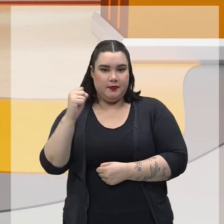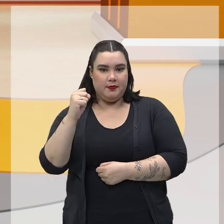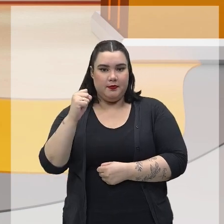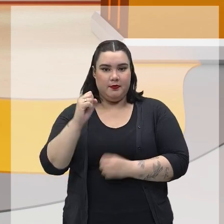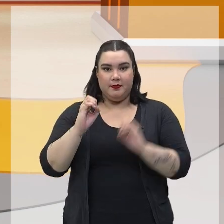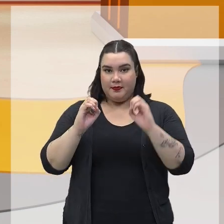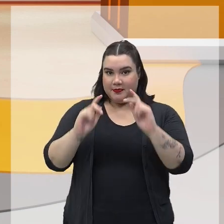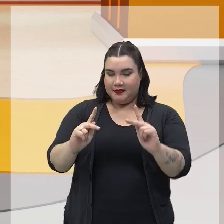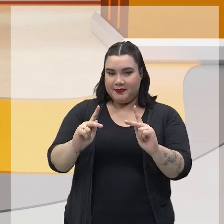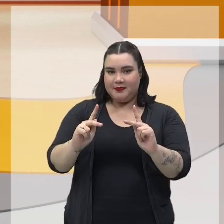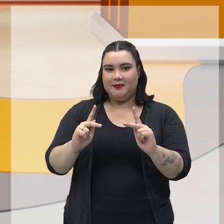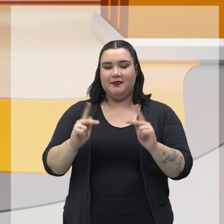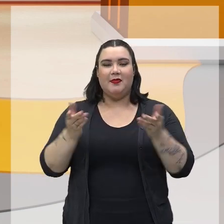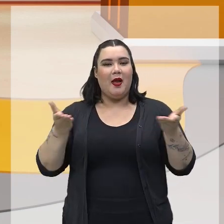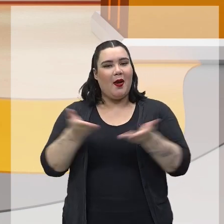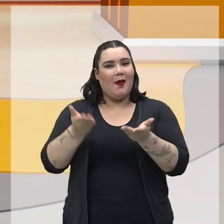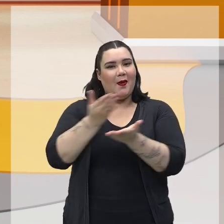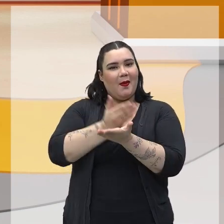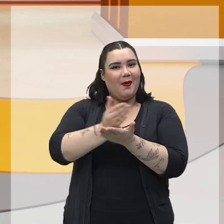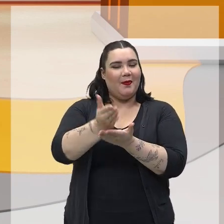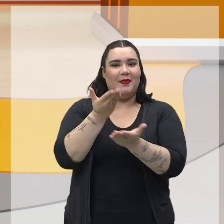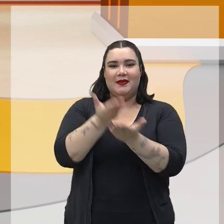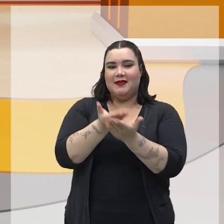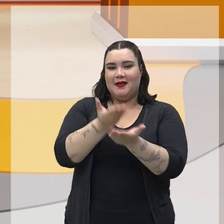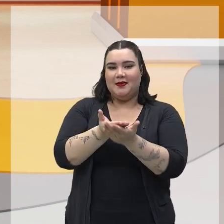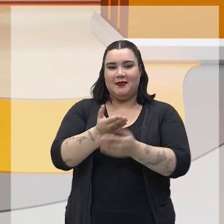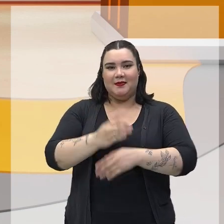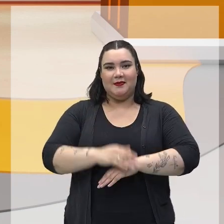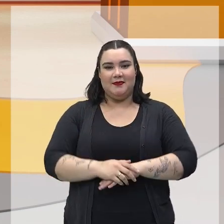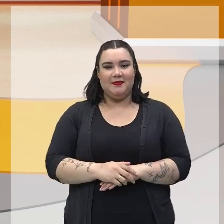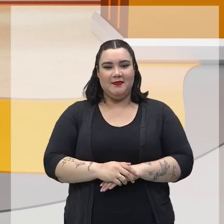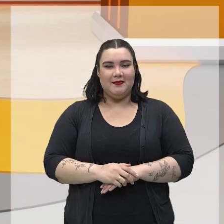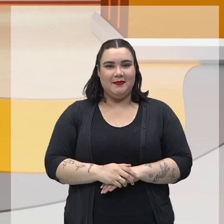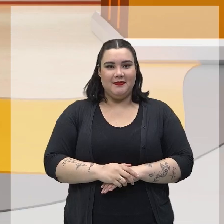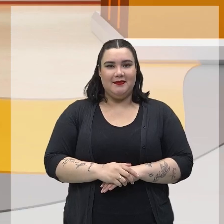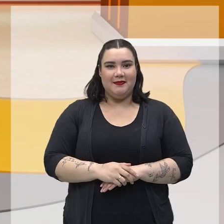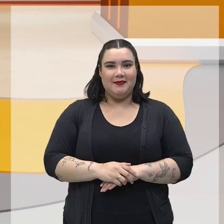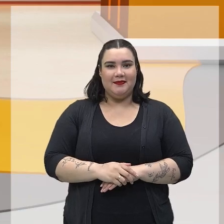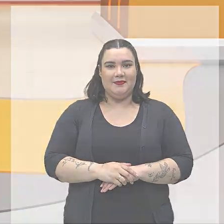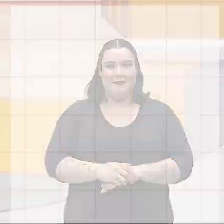1988. Então, galera, sem mais conversas, sem mais delongas, vamos à nossa aula.